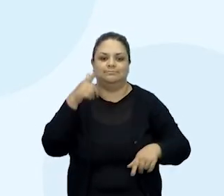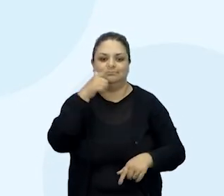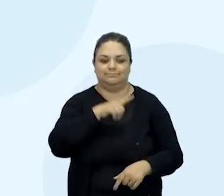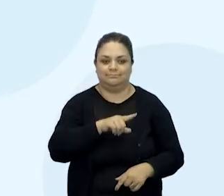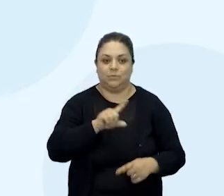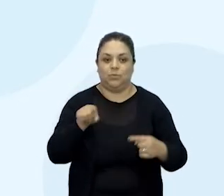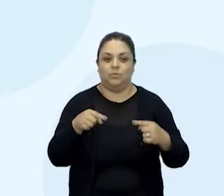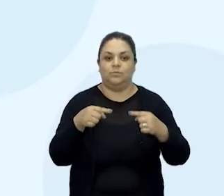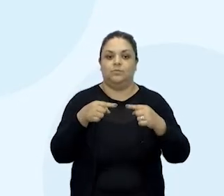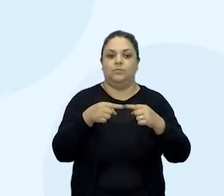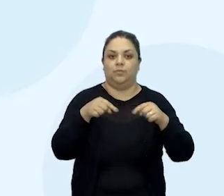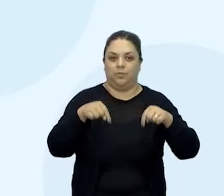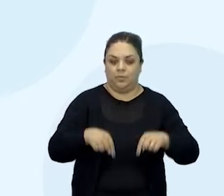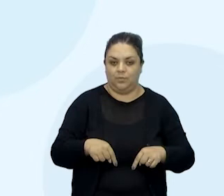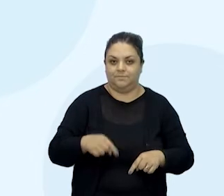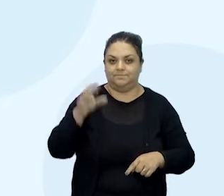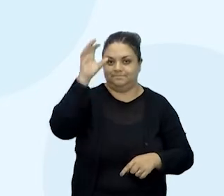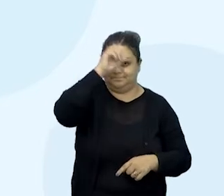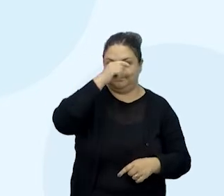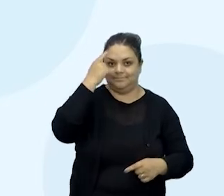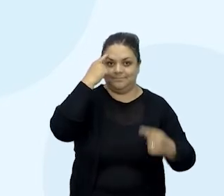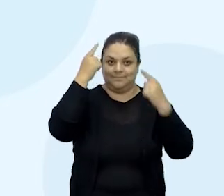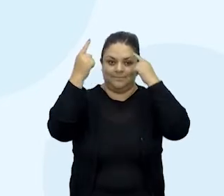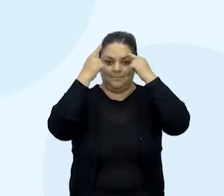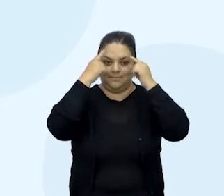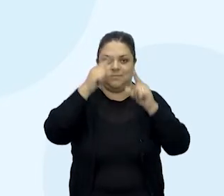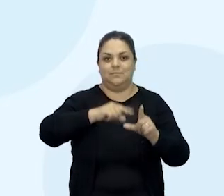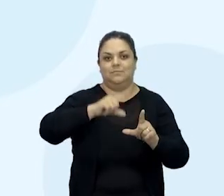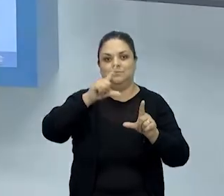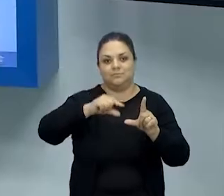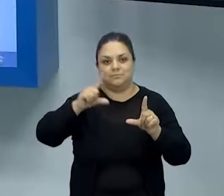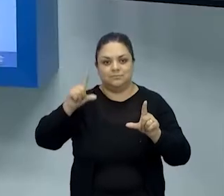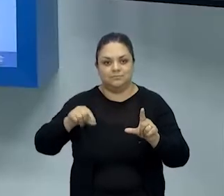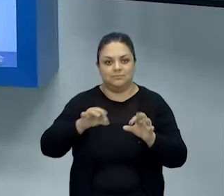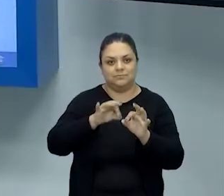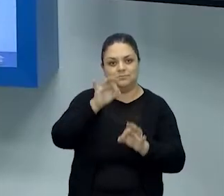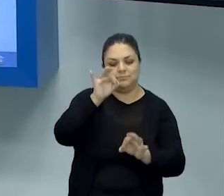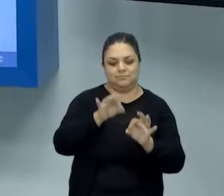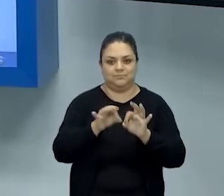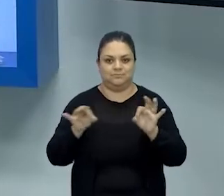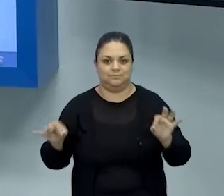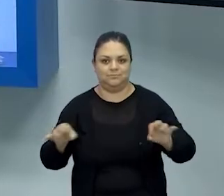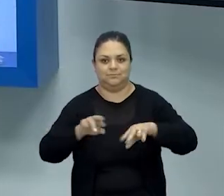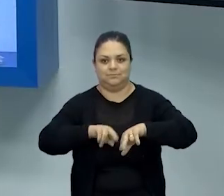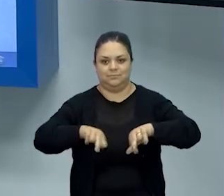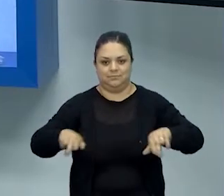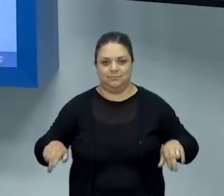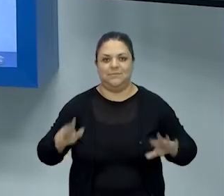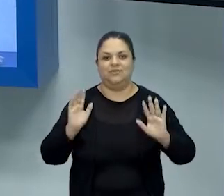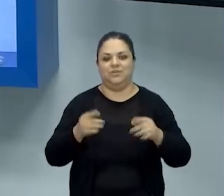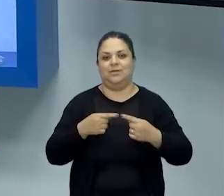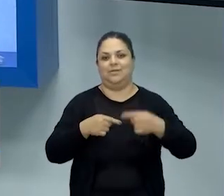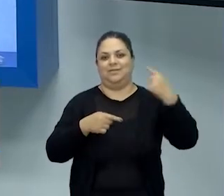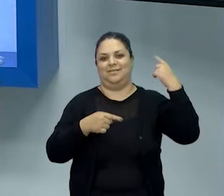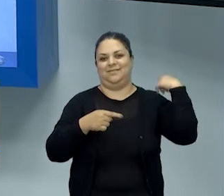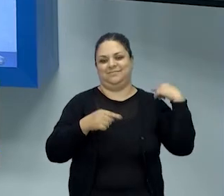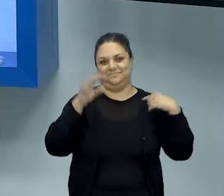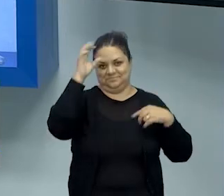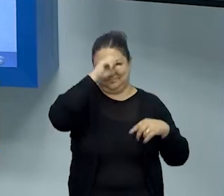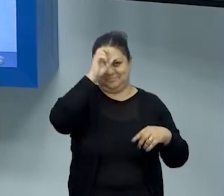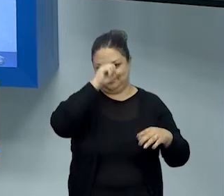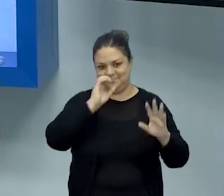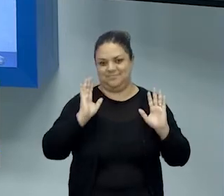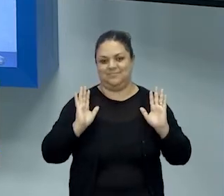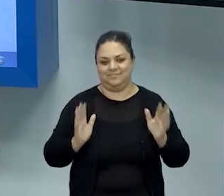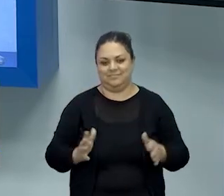representação. E aí eu vou estar retomando aí as escalas que você já deve ter visto aí nos anos anteriores,